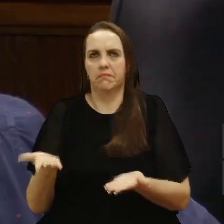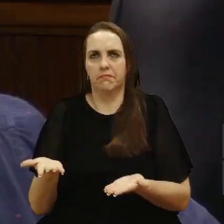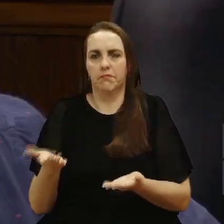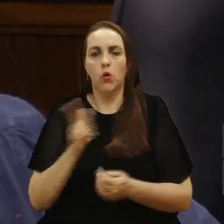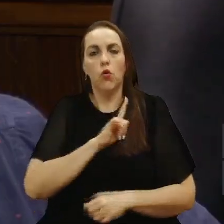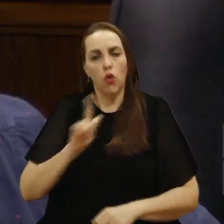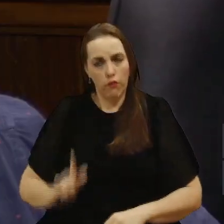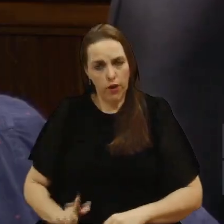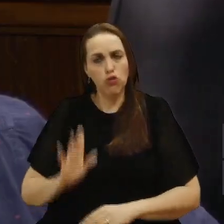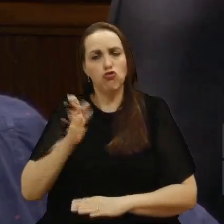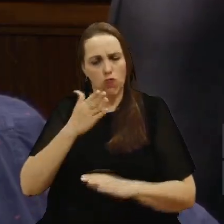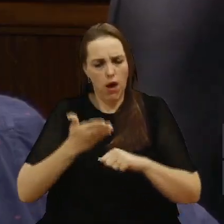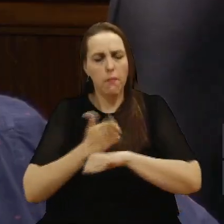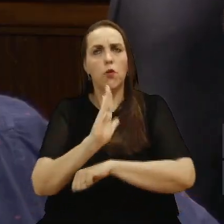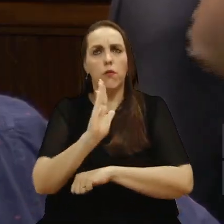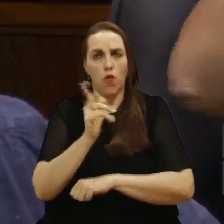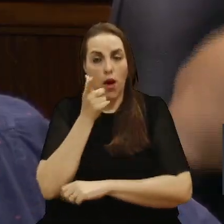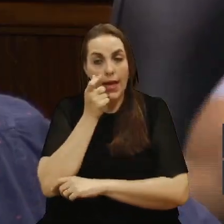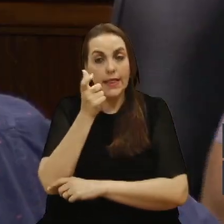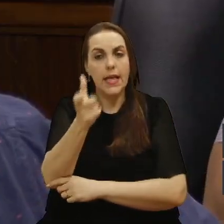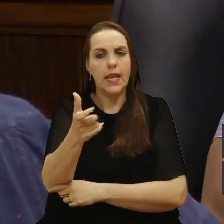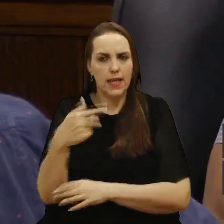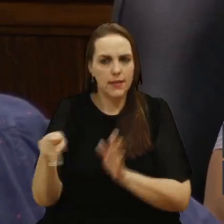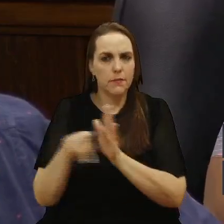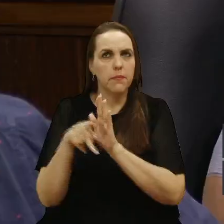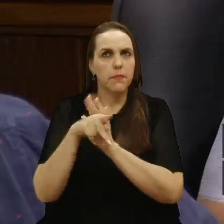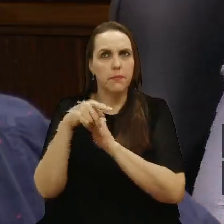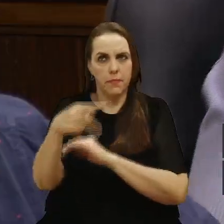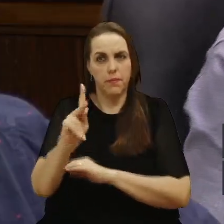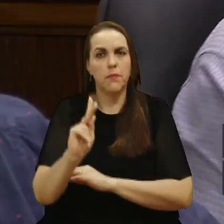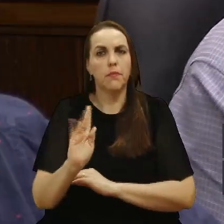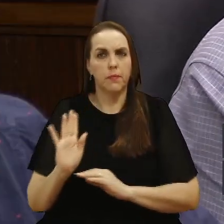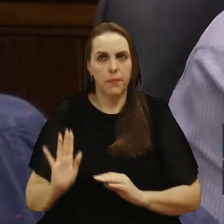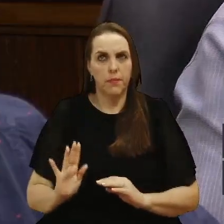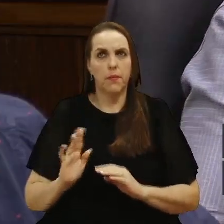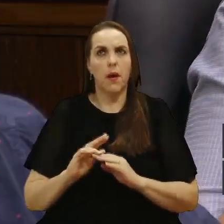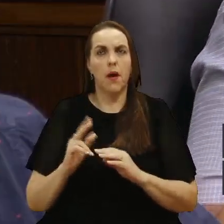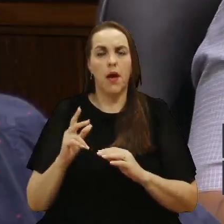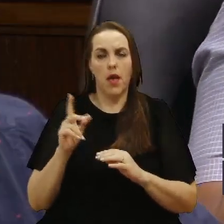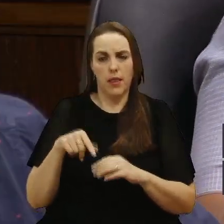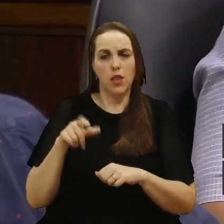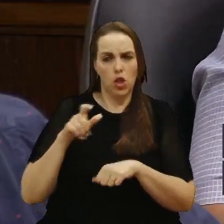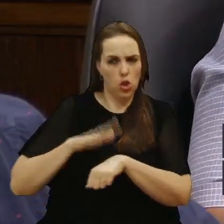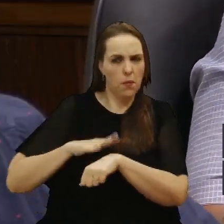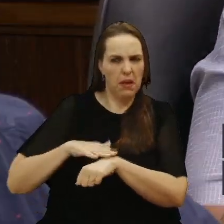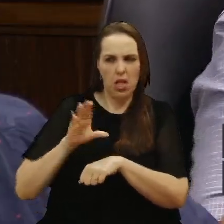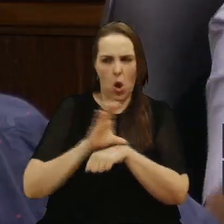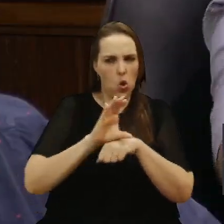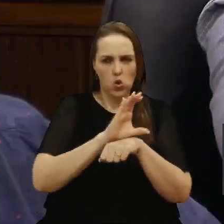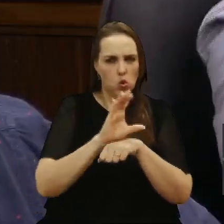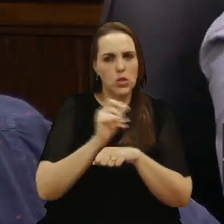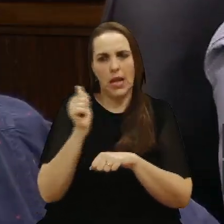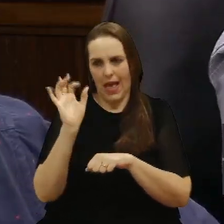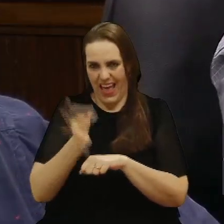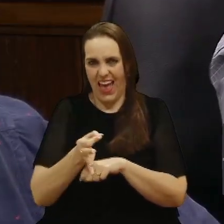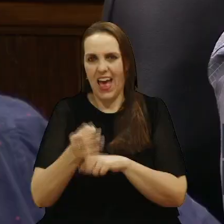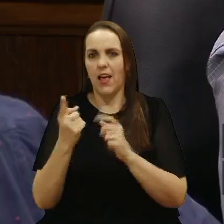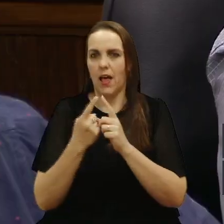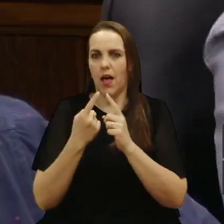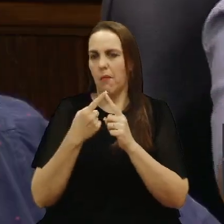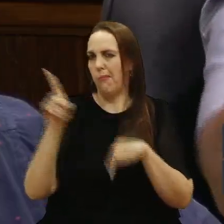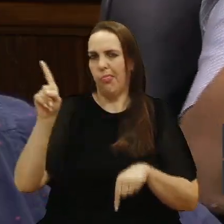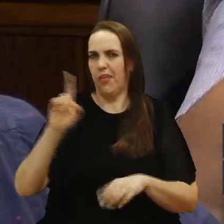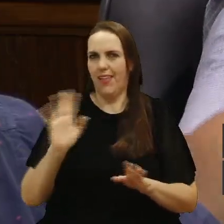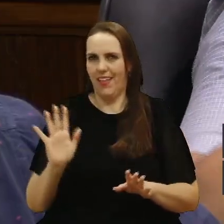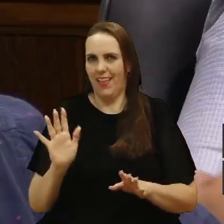interessou, projetos propostos dos vereadores, porque daí, né, vereadora Rosa, ora é inconstitucional e ora é constitucional. Quando interessa, é